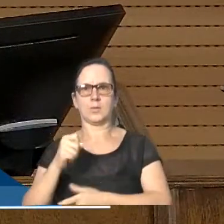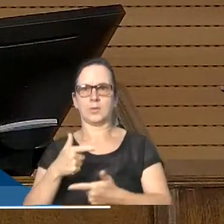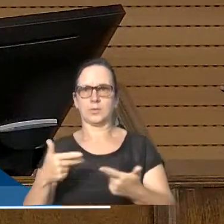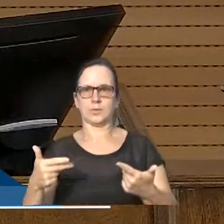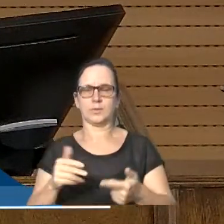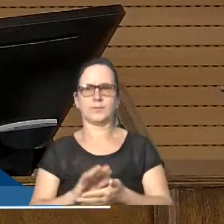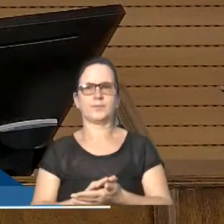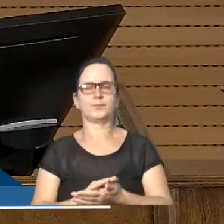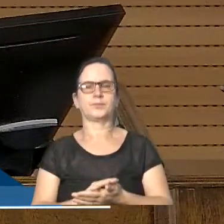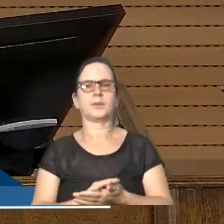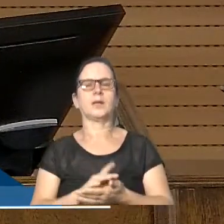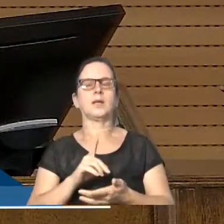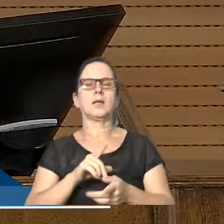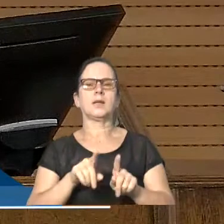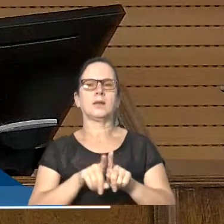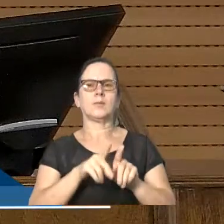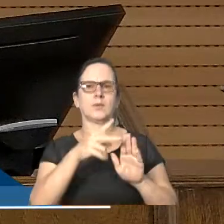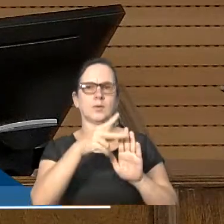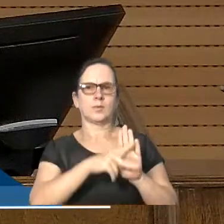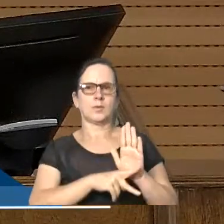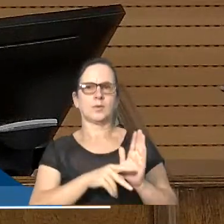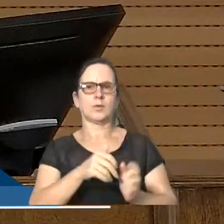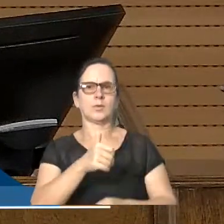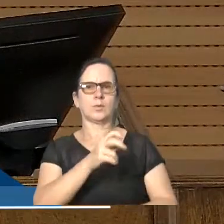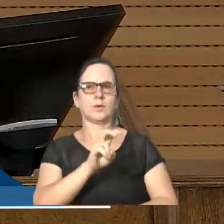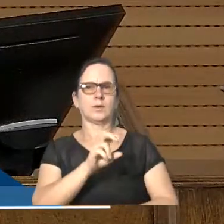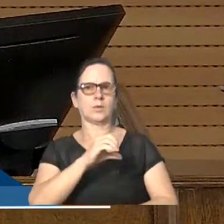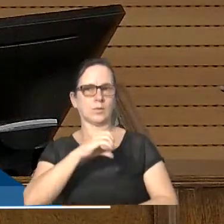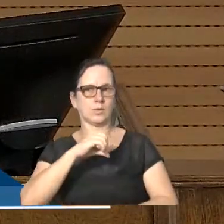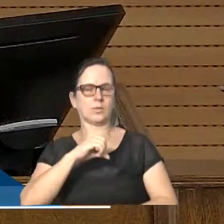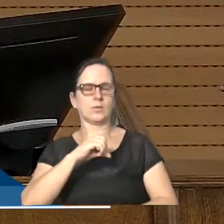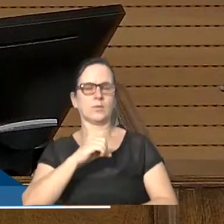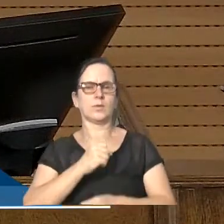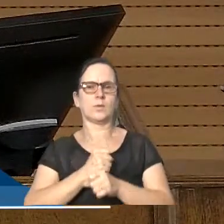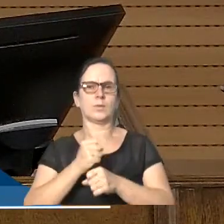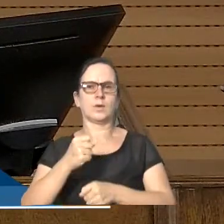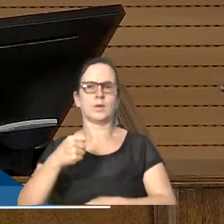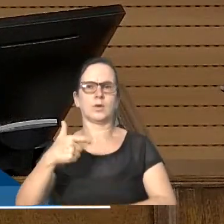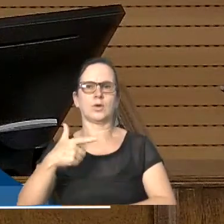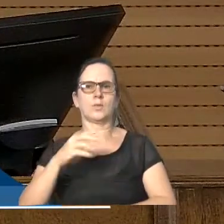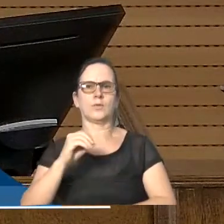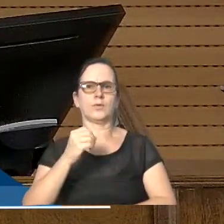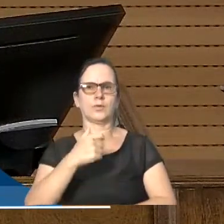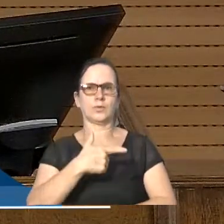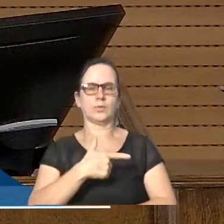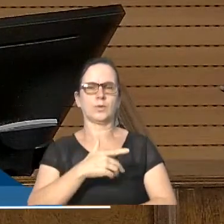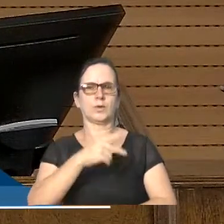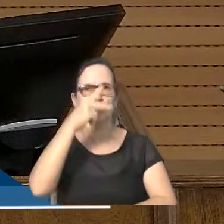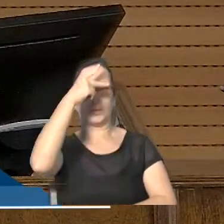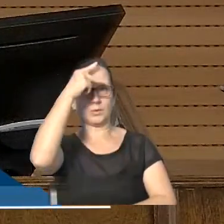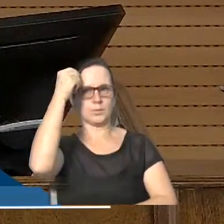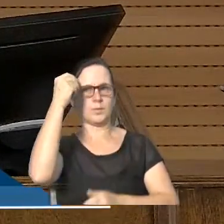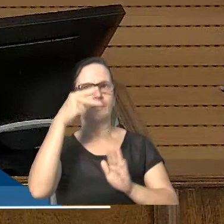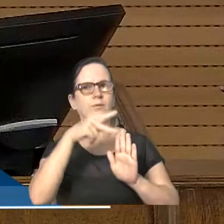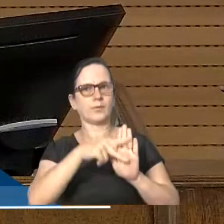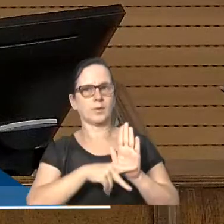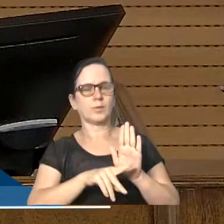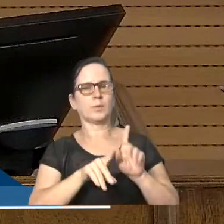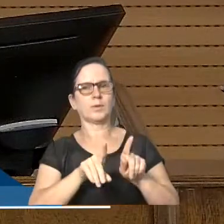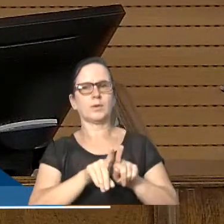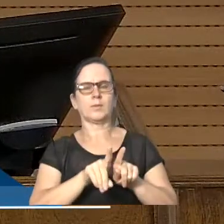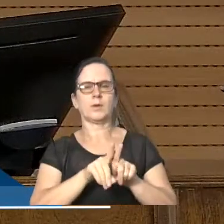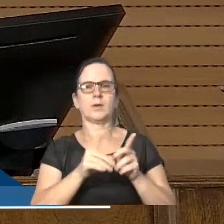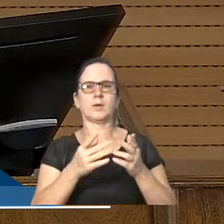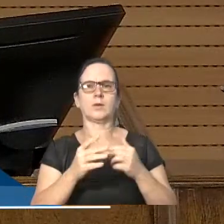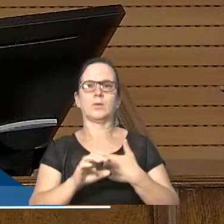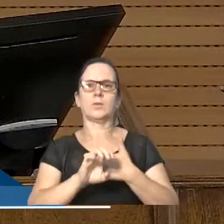Providências. Processo número 159/2022, projeto de lei número 10/2022, de autoria do prefeito municipal, que autoriza